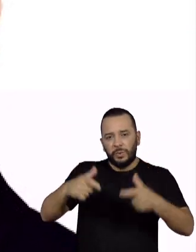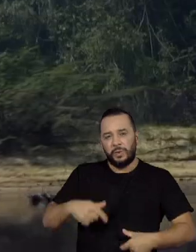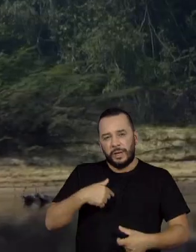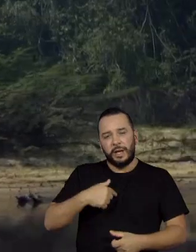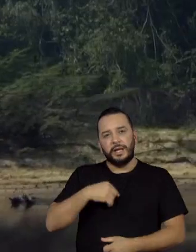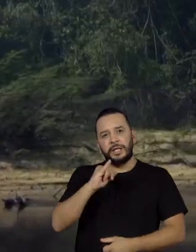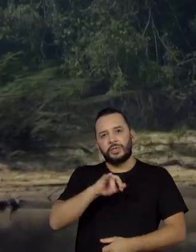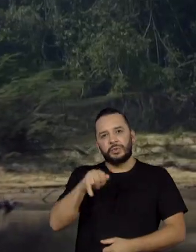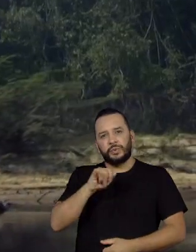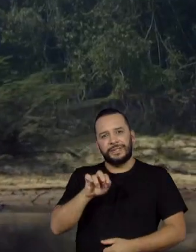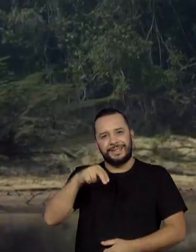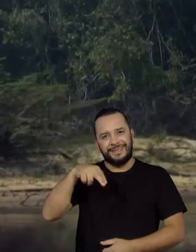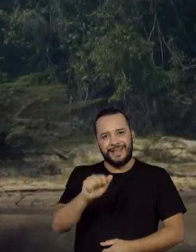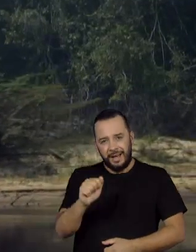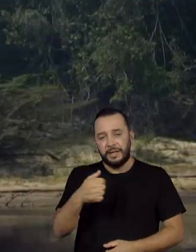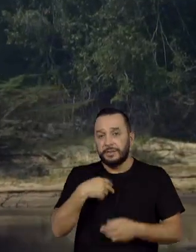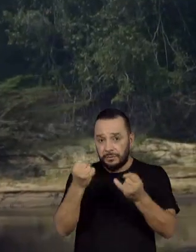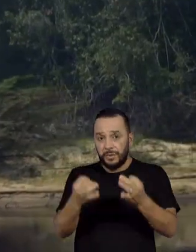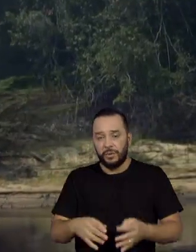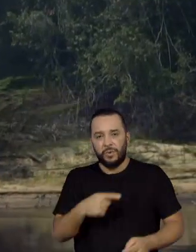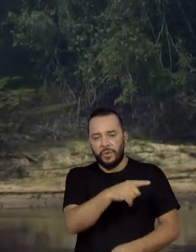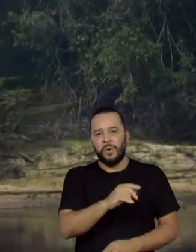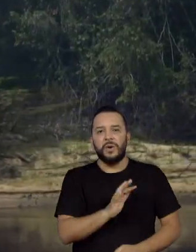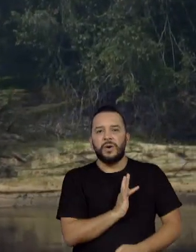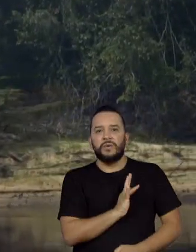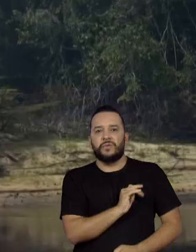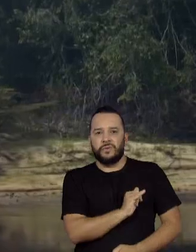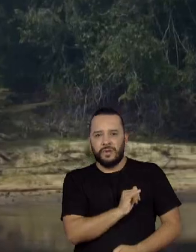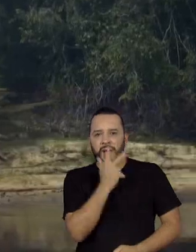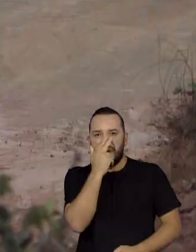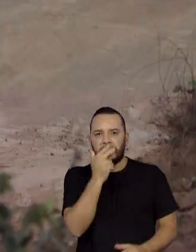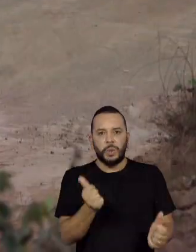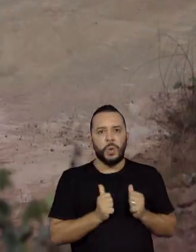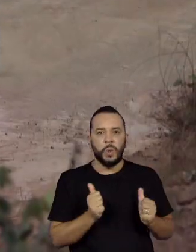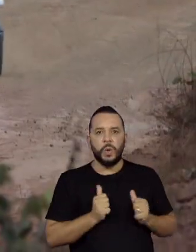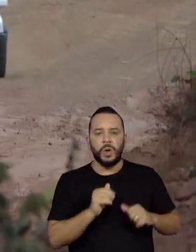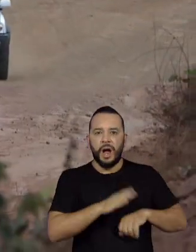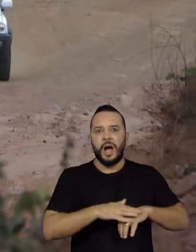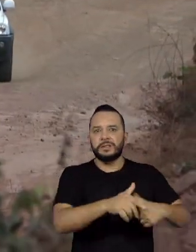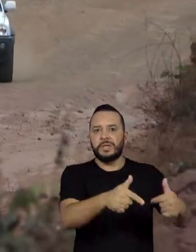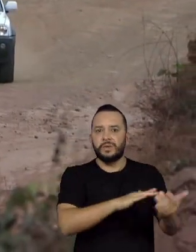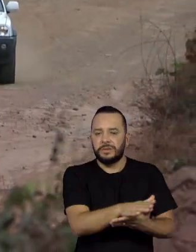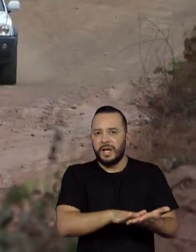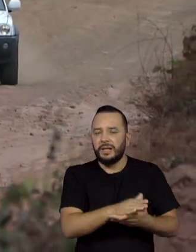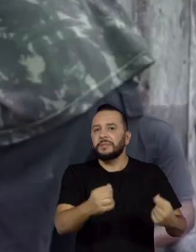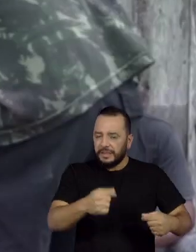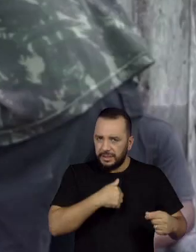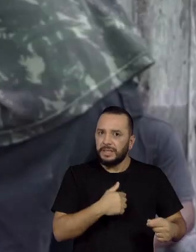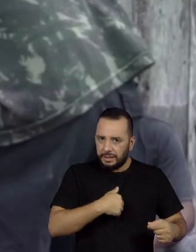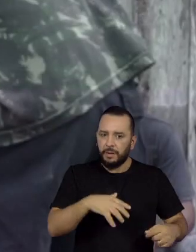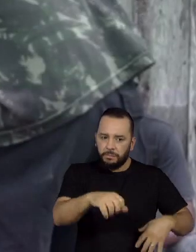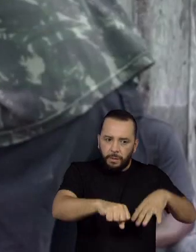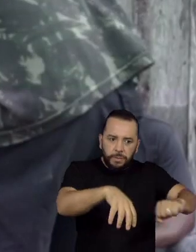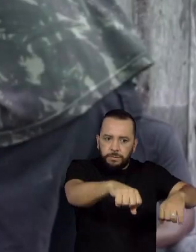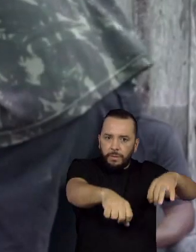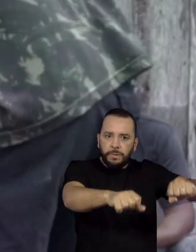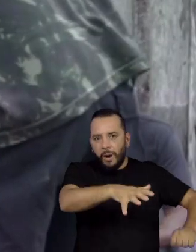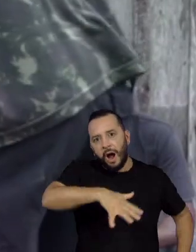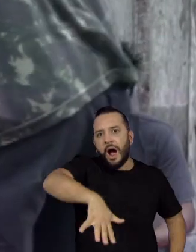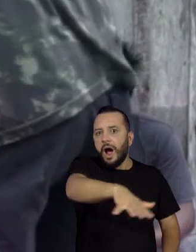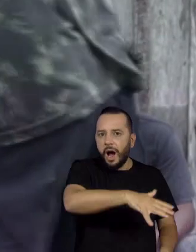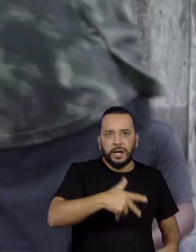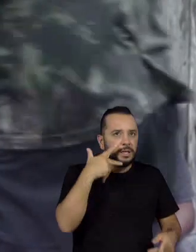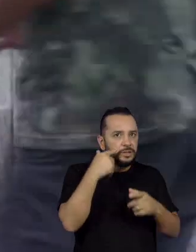Juína, considerou a FUNAI omissa e negligente no processo de demarcação. Na terra